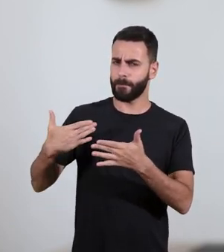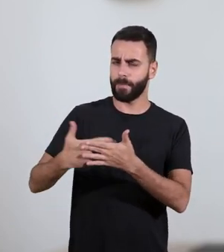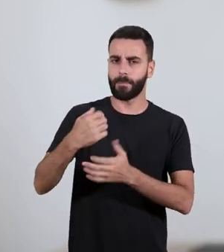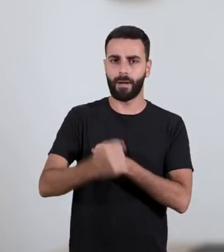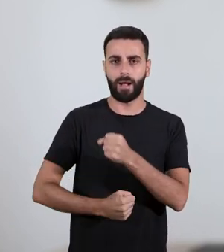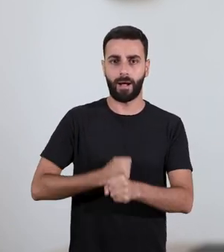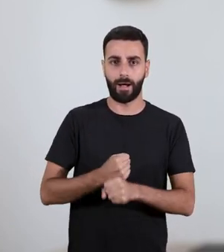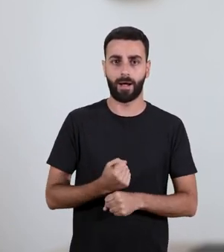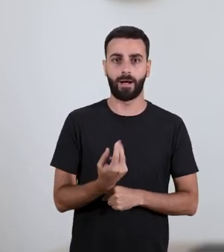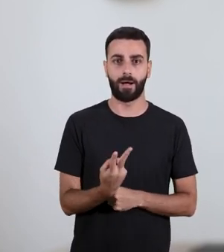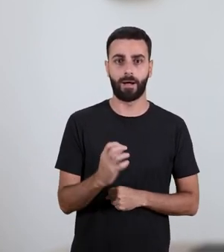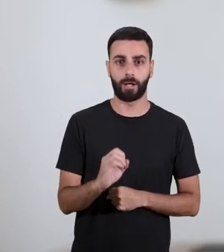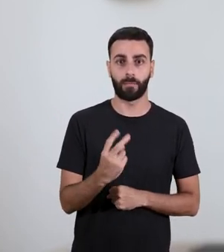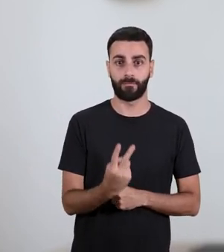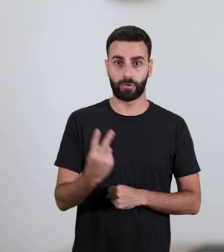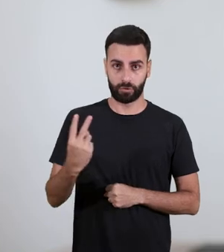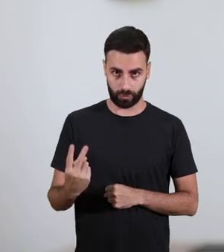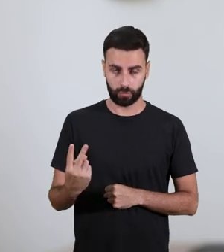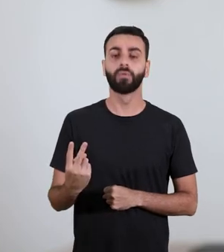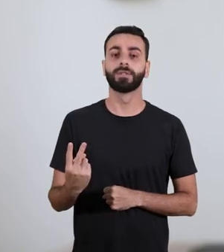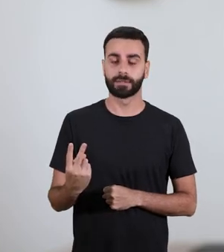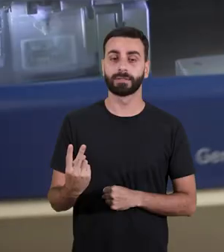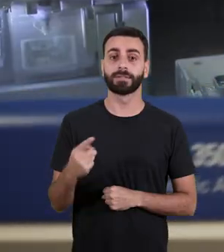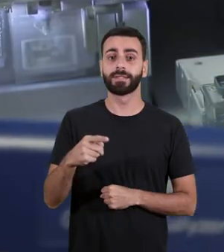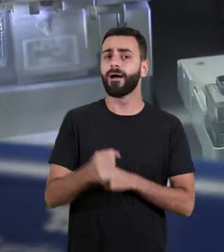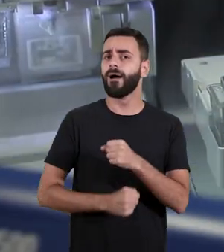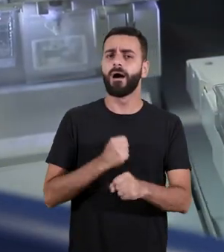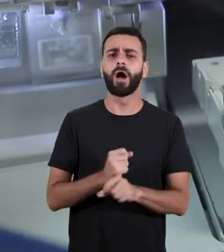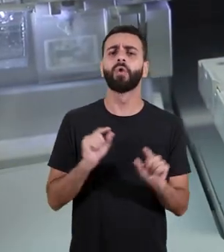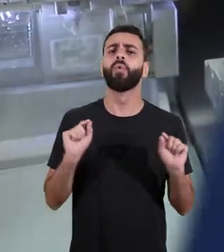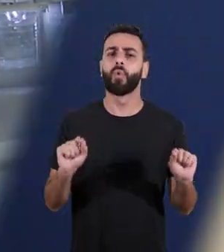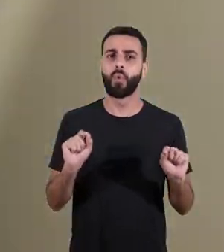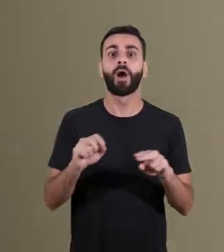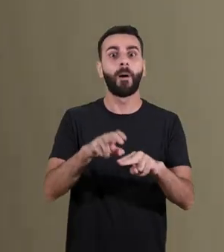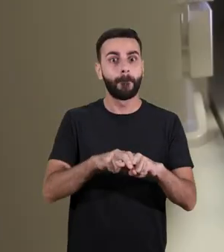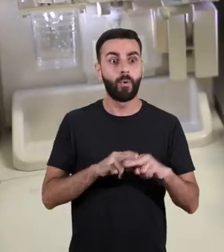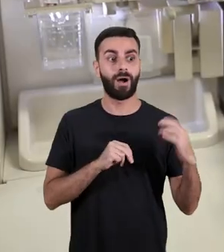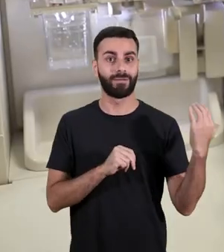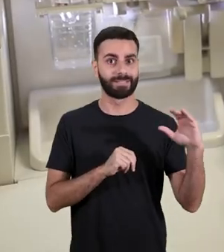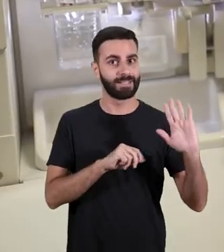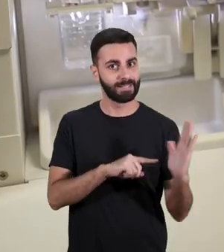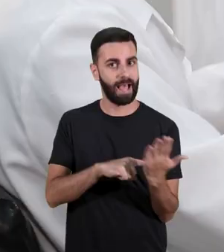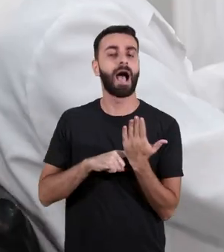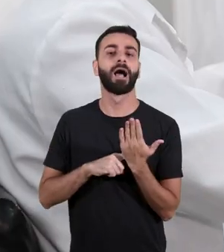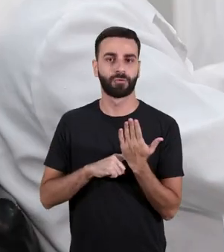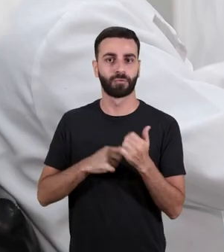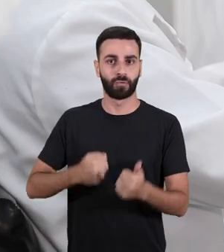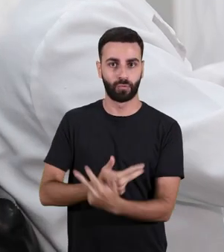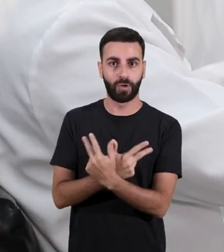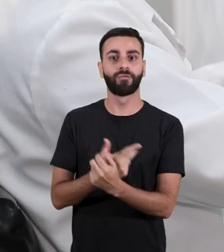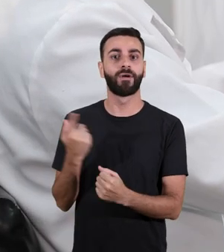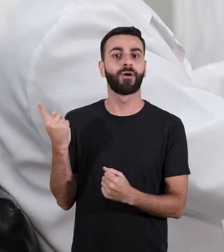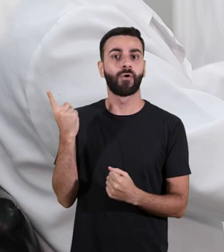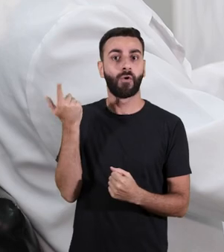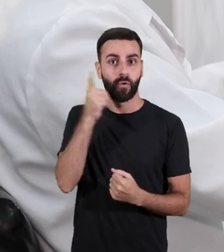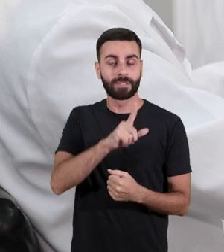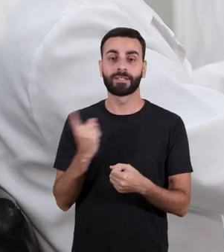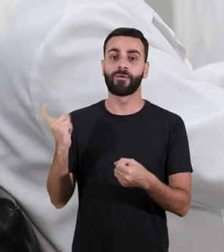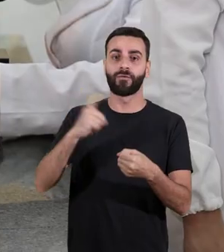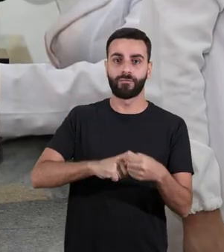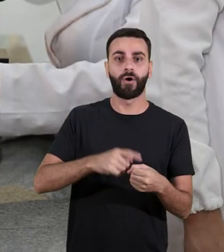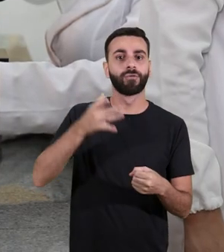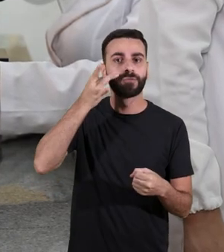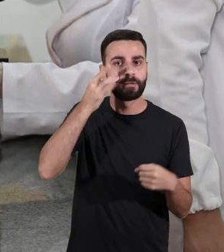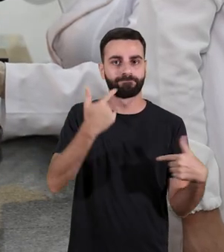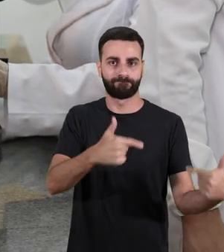Viçosa, estamos chegando ao final de 2022, um ano em que, graças à ciência, a UFV pôde retomar suas